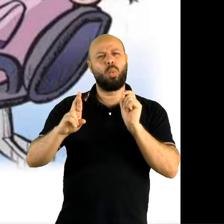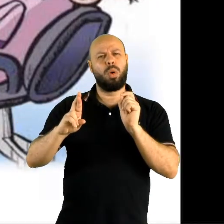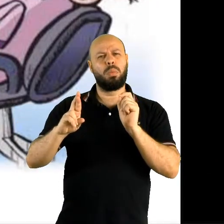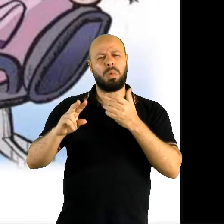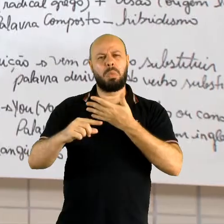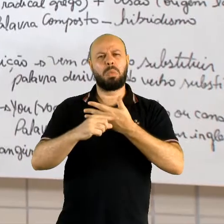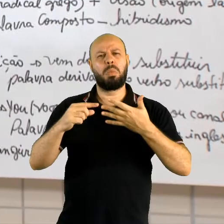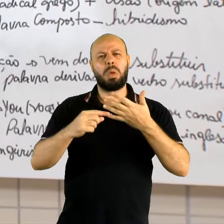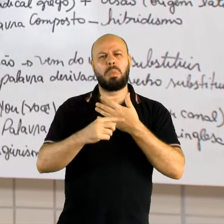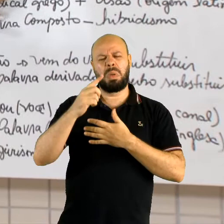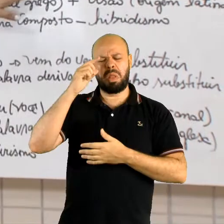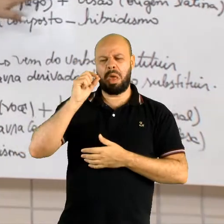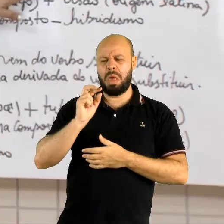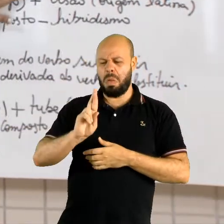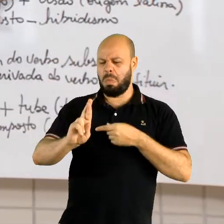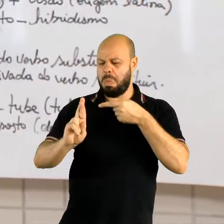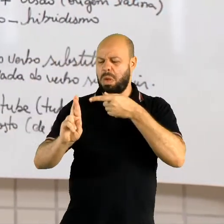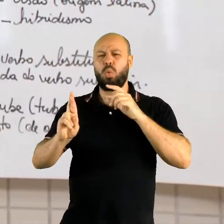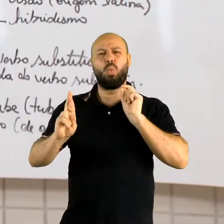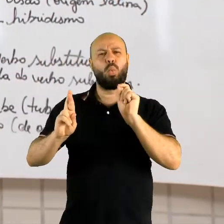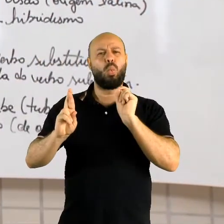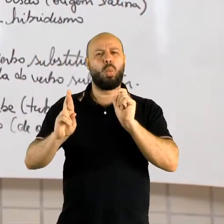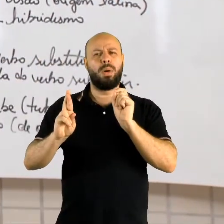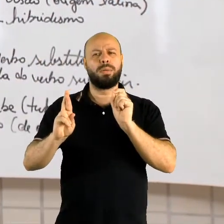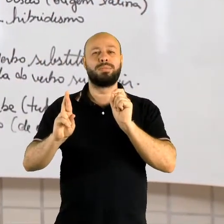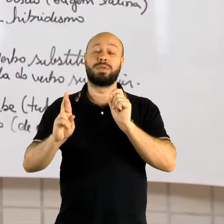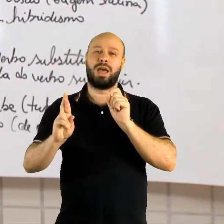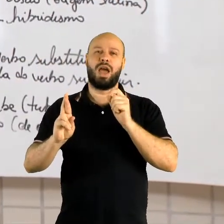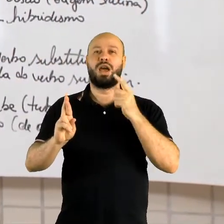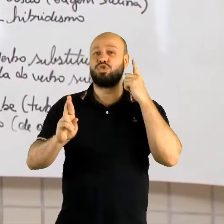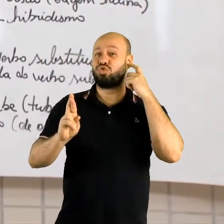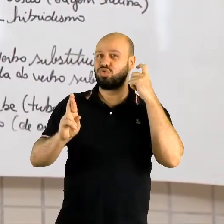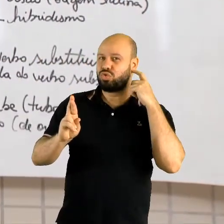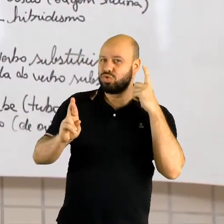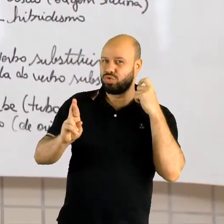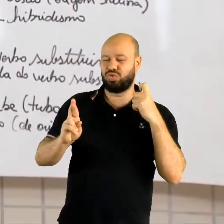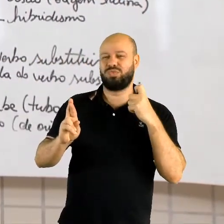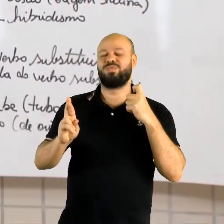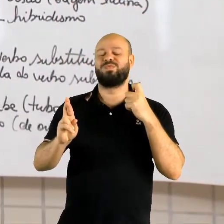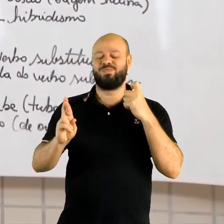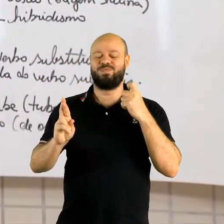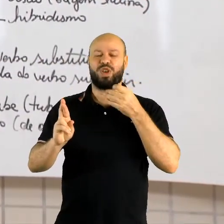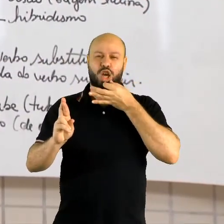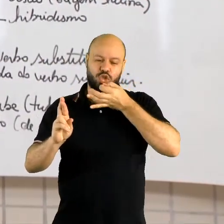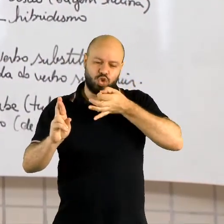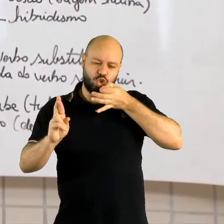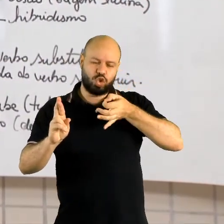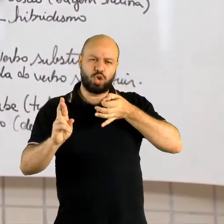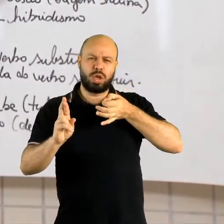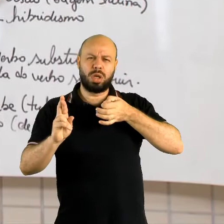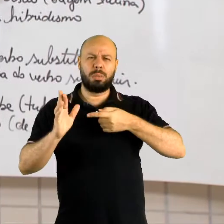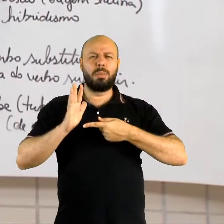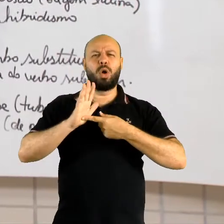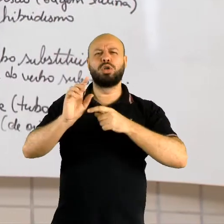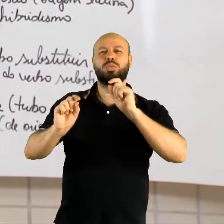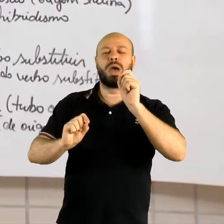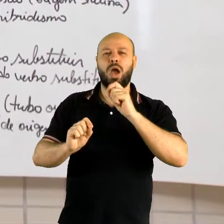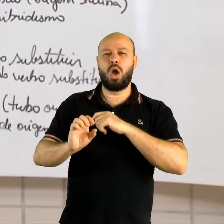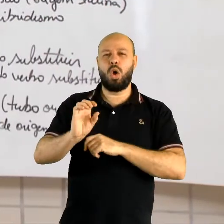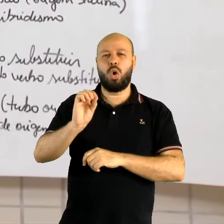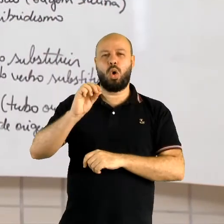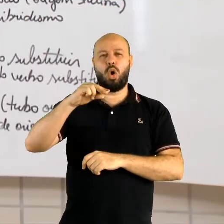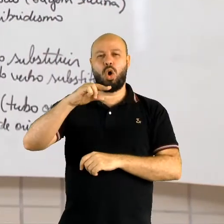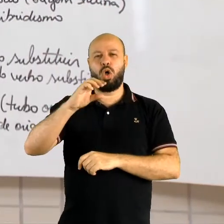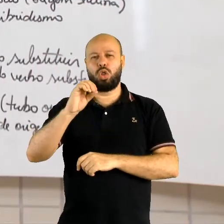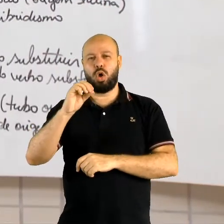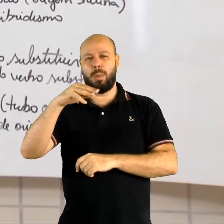essas letrinhas? É um exemplo de quê? São sons, e esses sons indicam o quê?